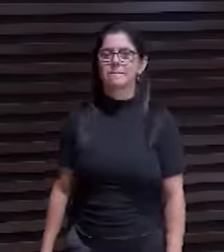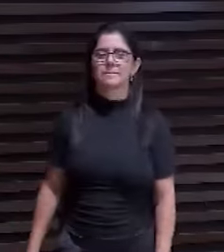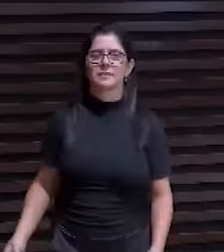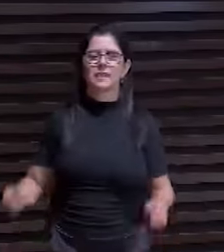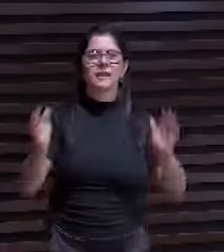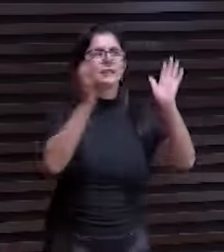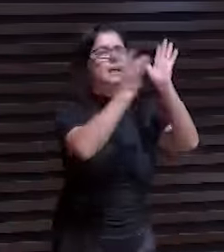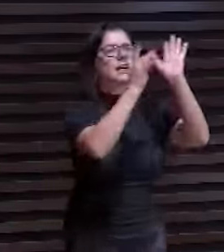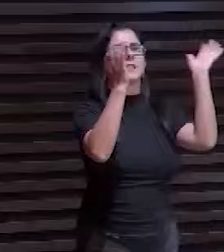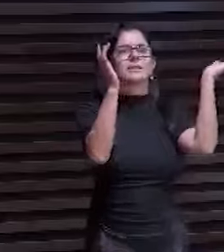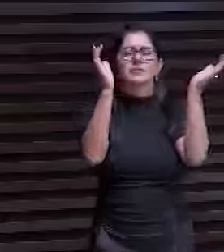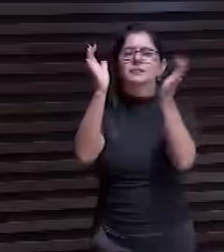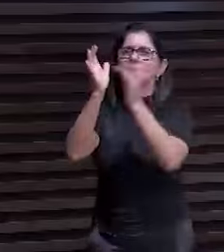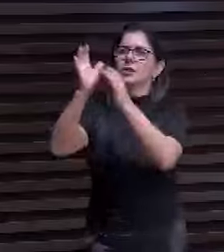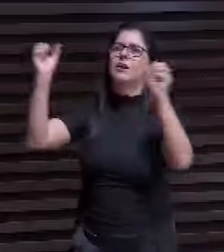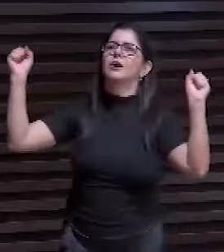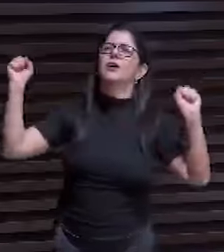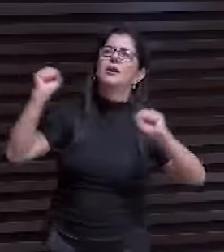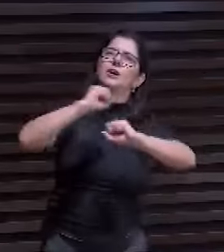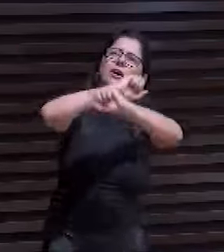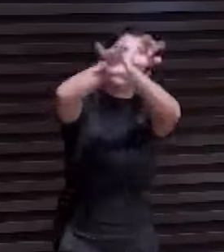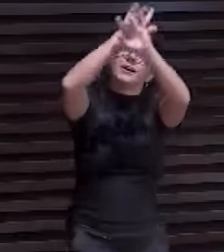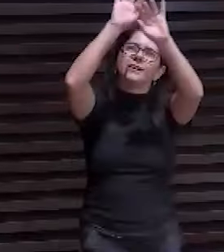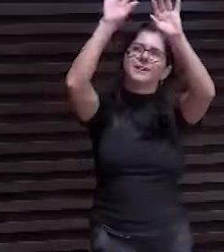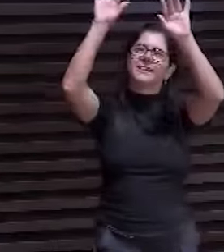coisas. A ele a